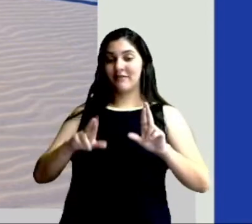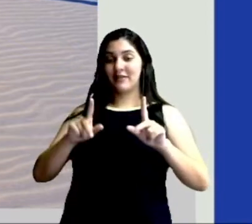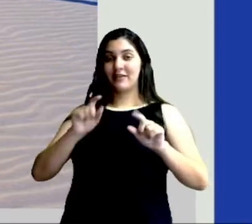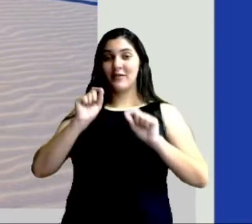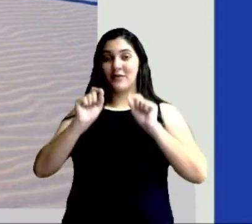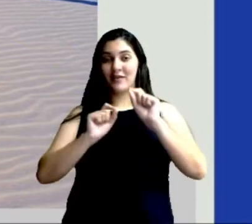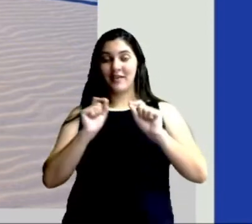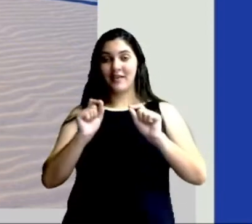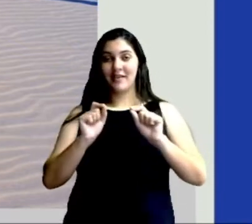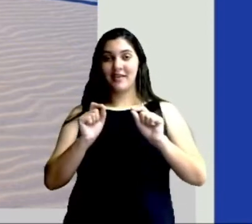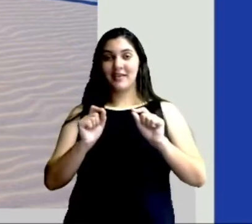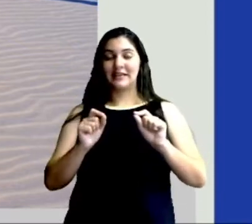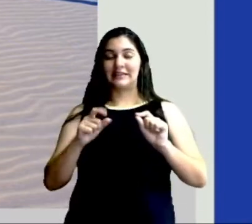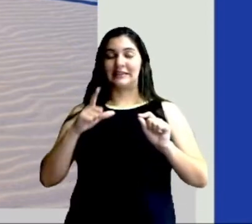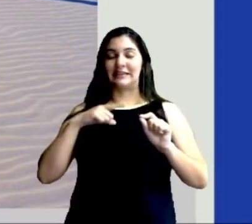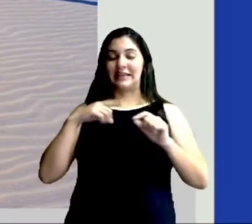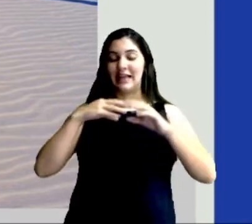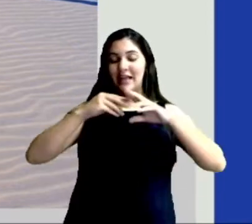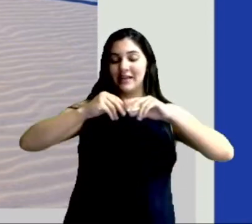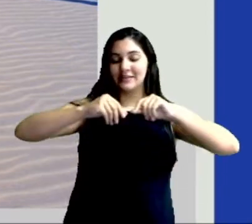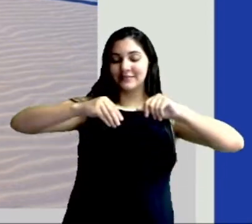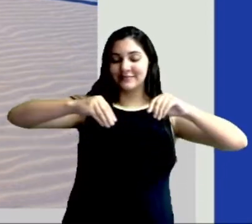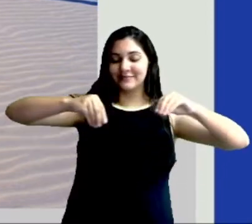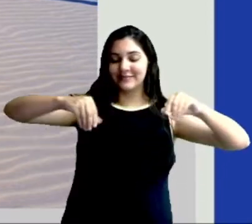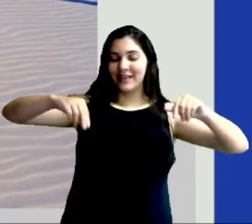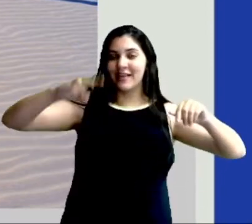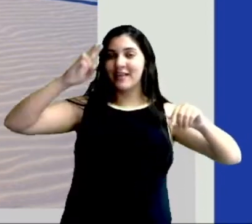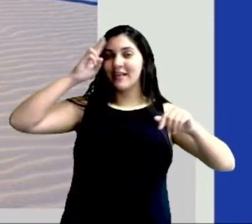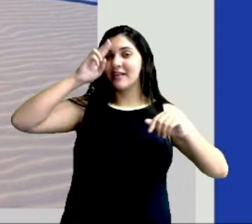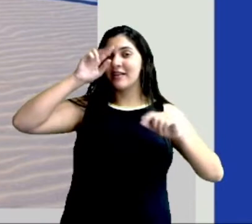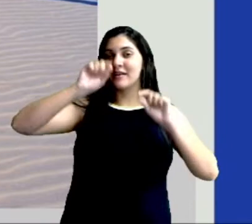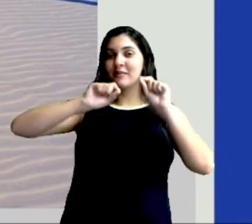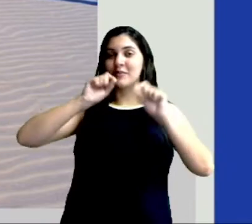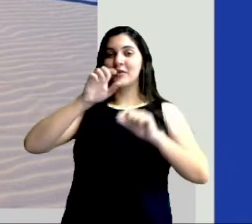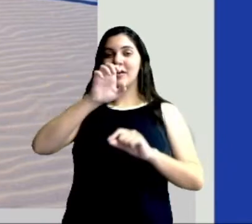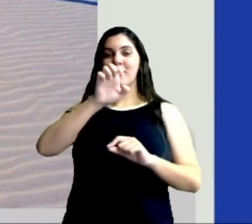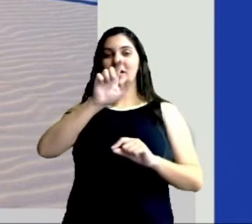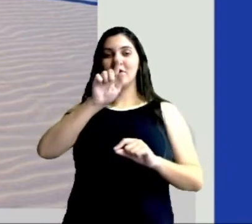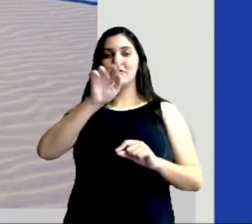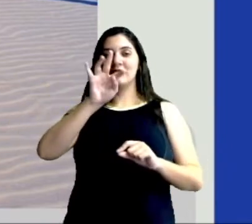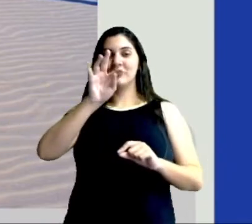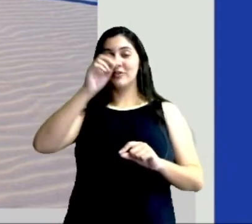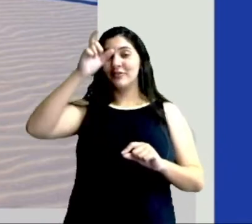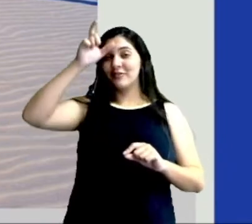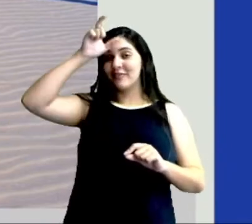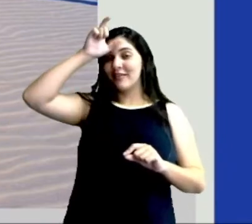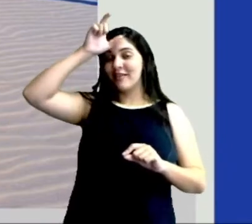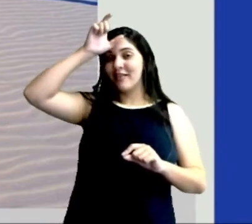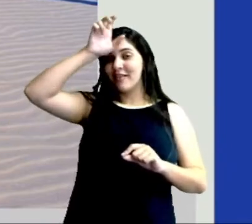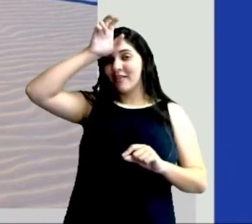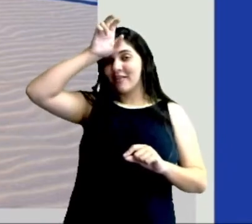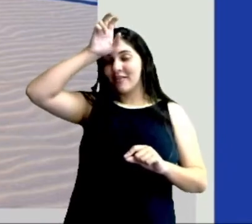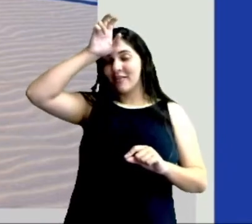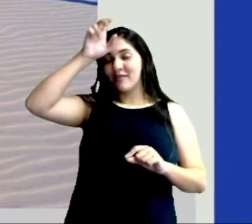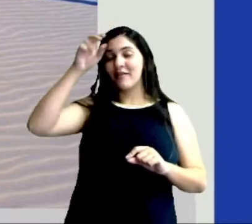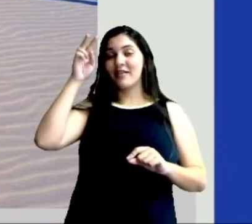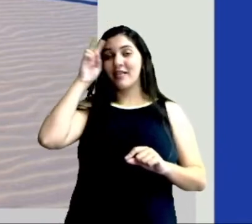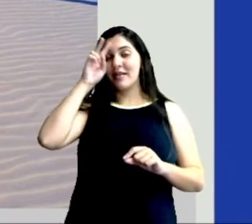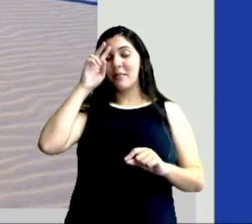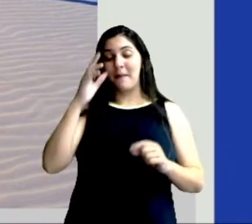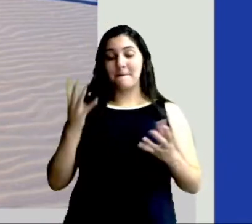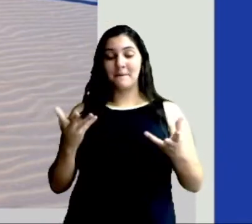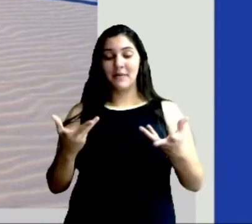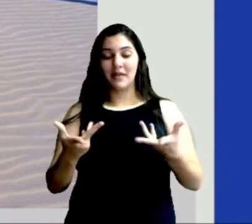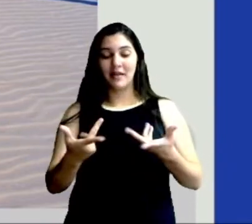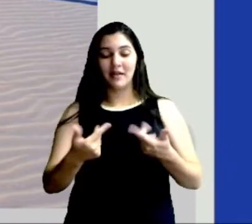aí a questão de uma areia, né? Lembra um pouco aí o Egito, mas vê que lugar maravilhoso, gente. Também vemos